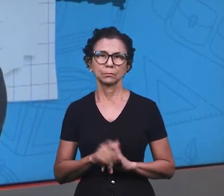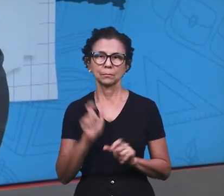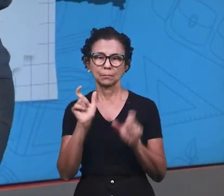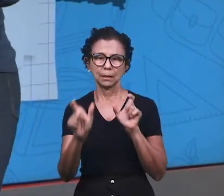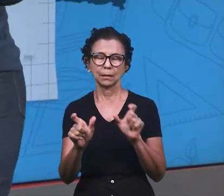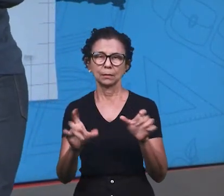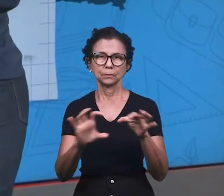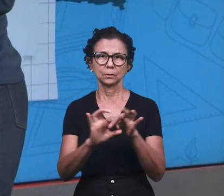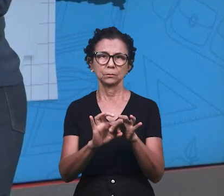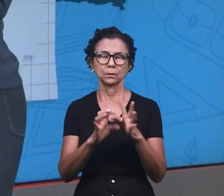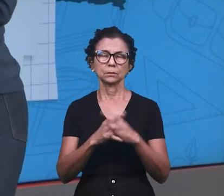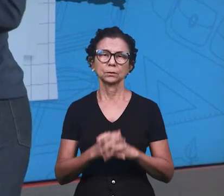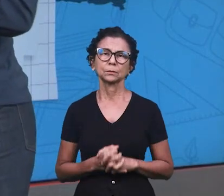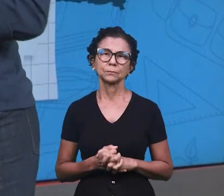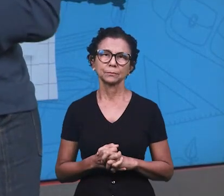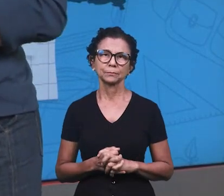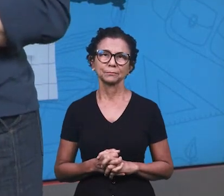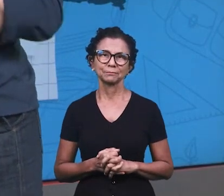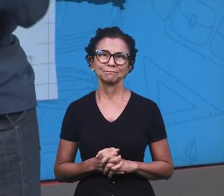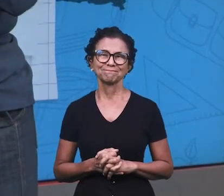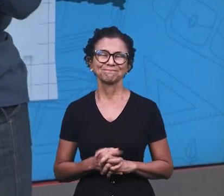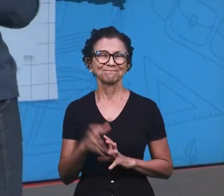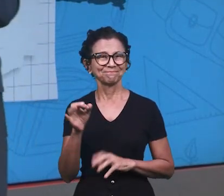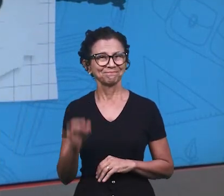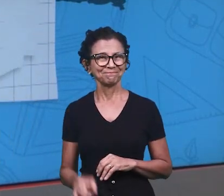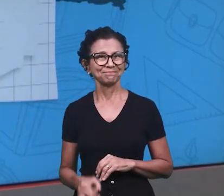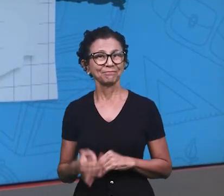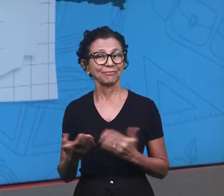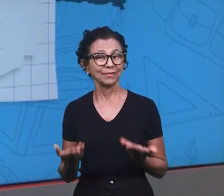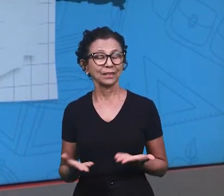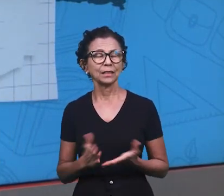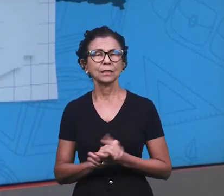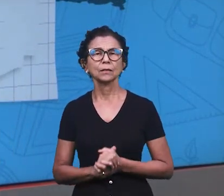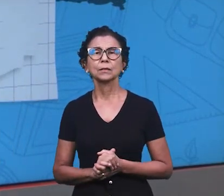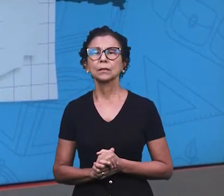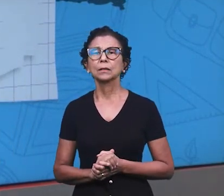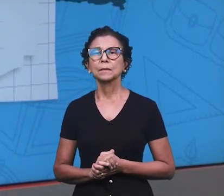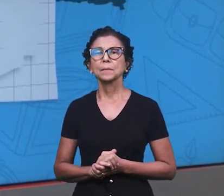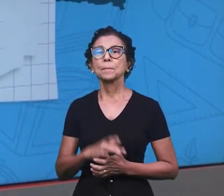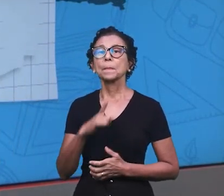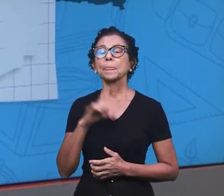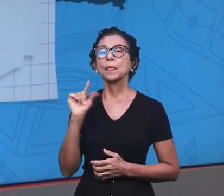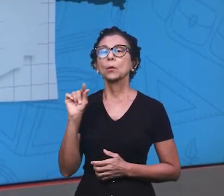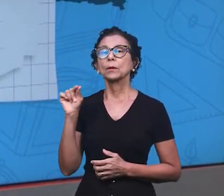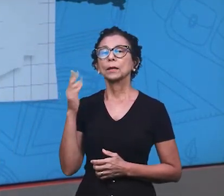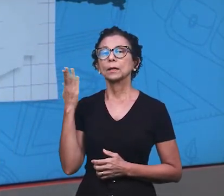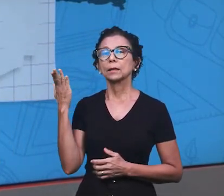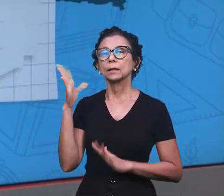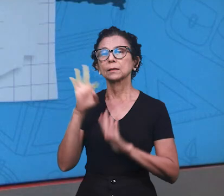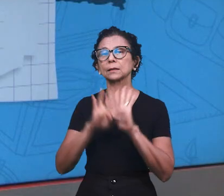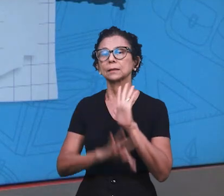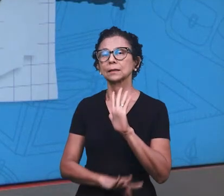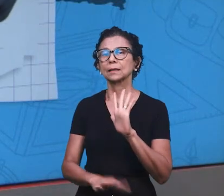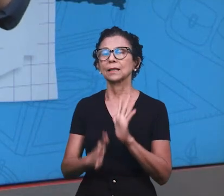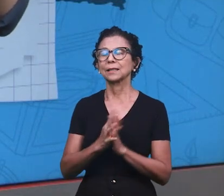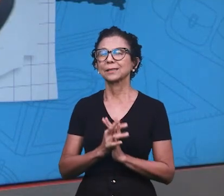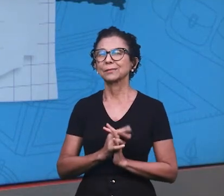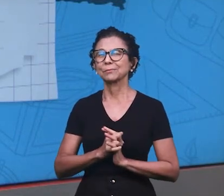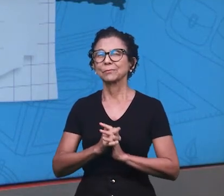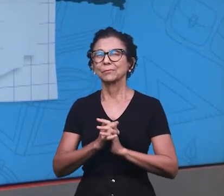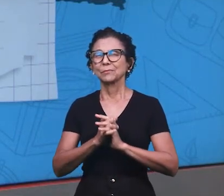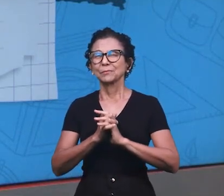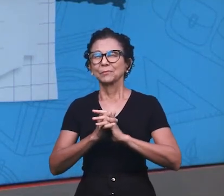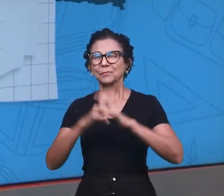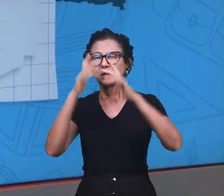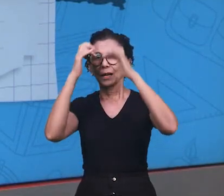períodos complexos. Certo? Então, até agora, o que nós temos aqui? Nós temos o nosso joguinho de